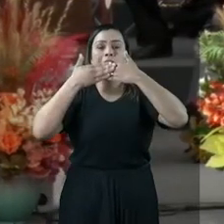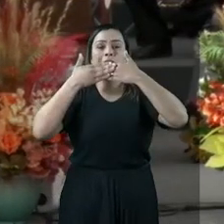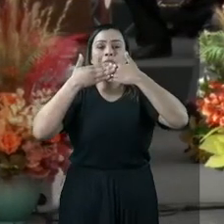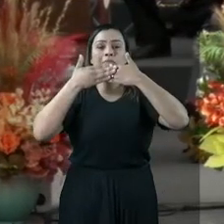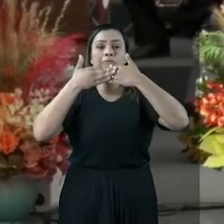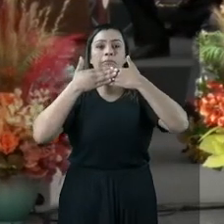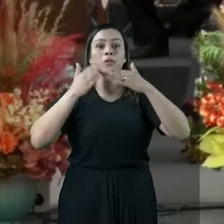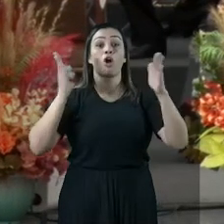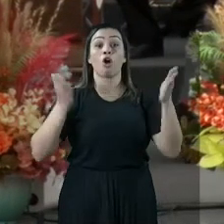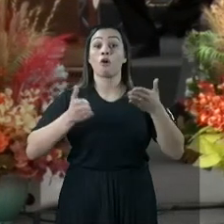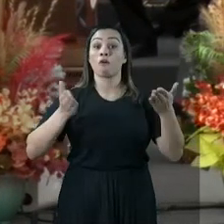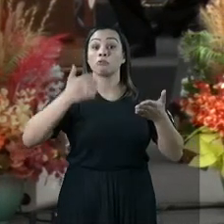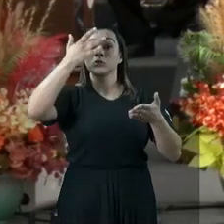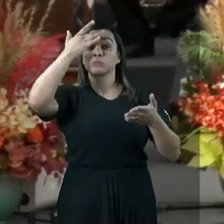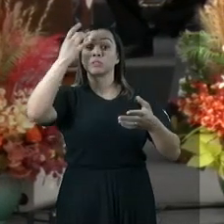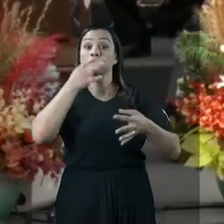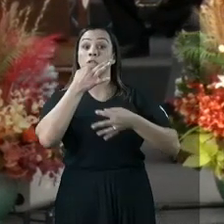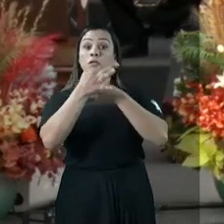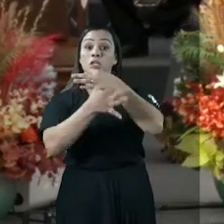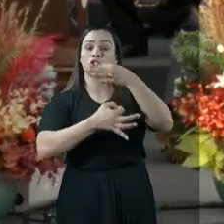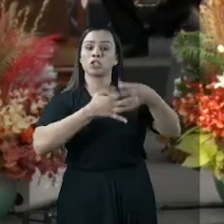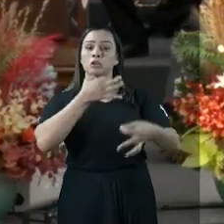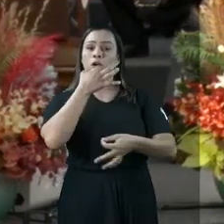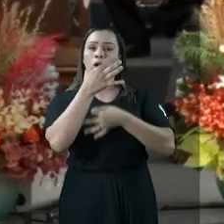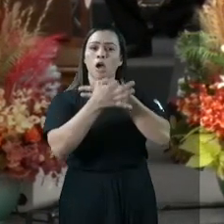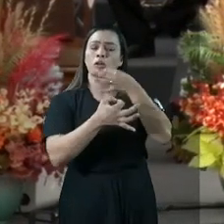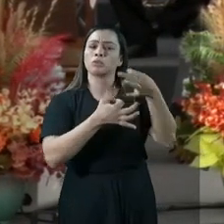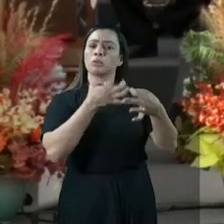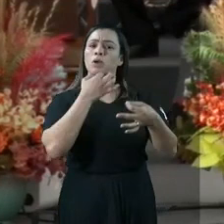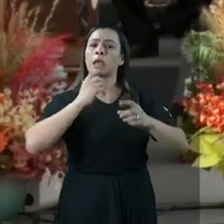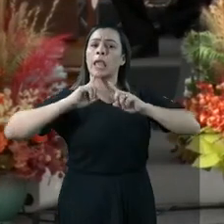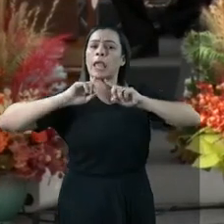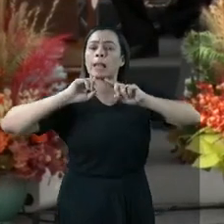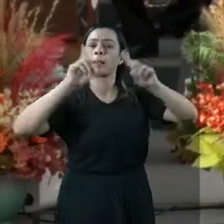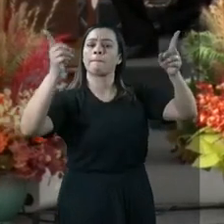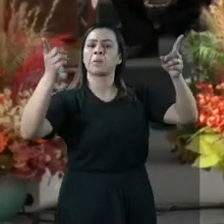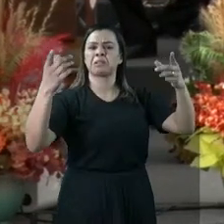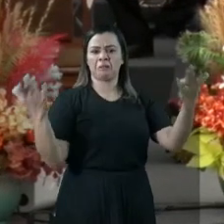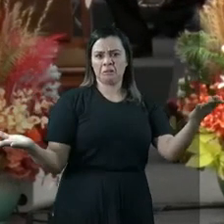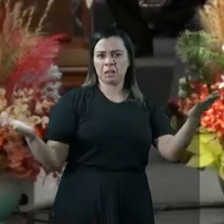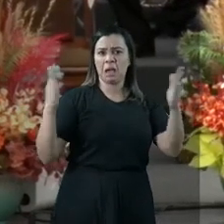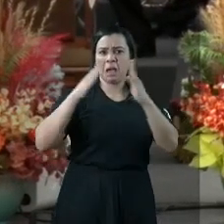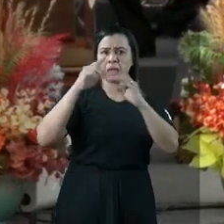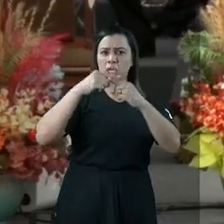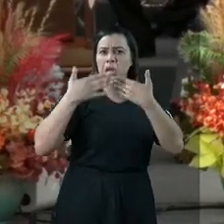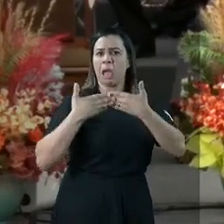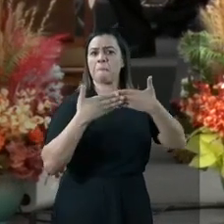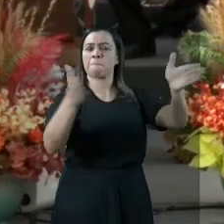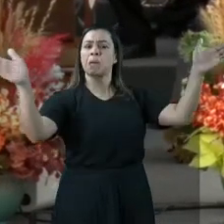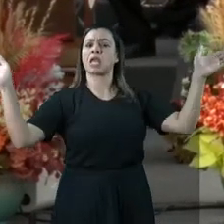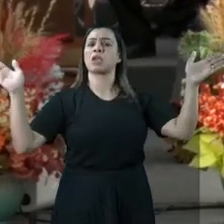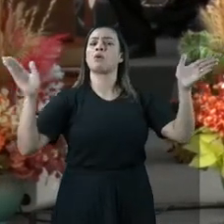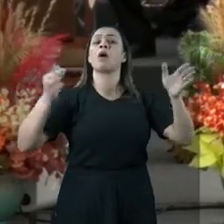estão crucificando aquele que adora o crucificado. Não tem problema, Deus vai dar graça ao pastor Elias